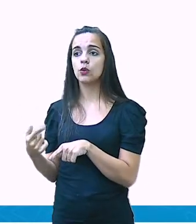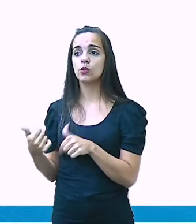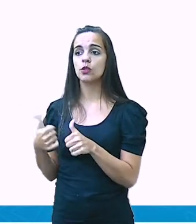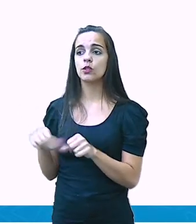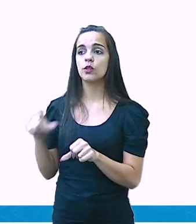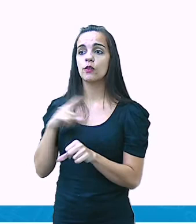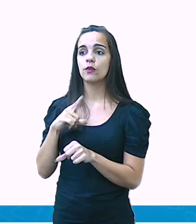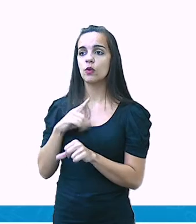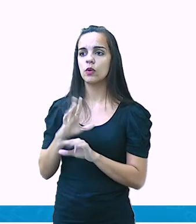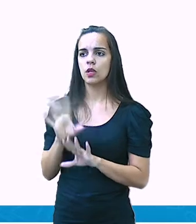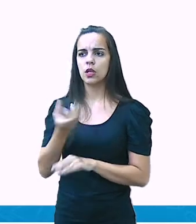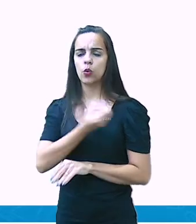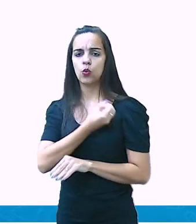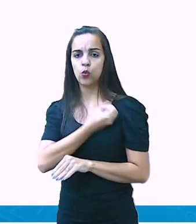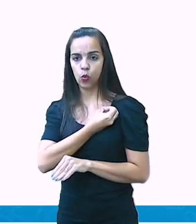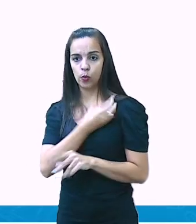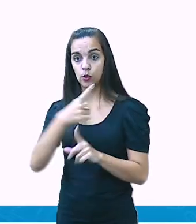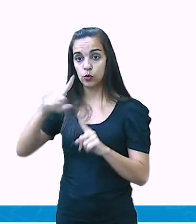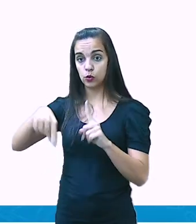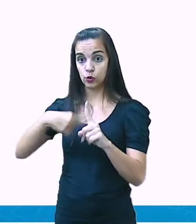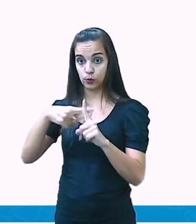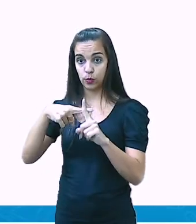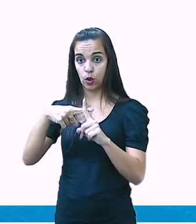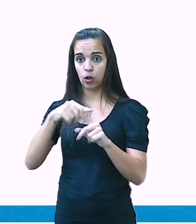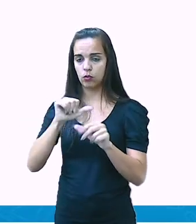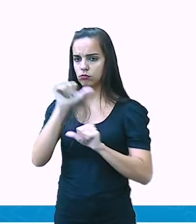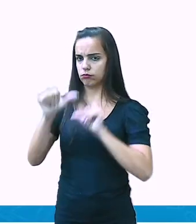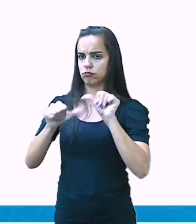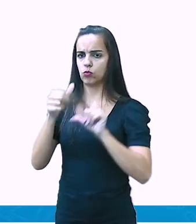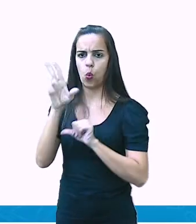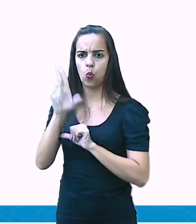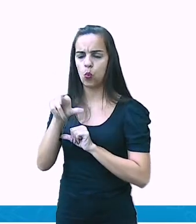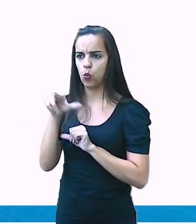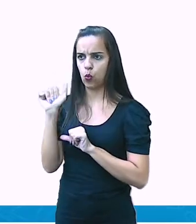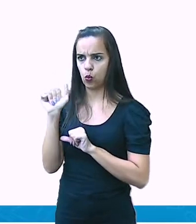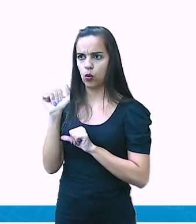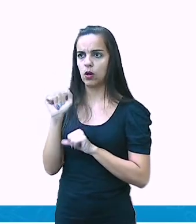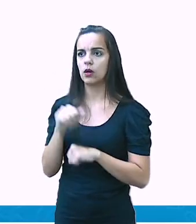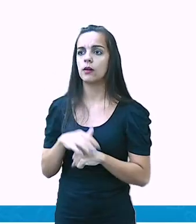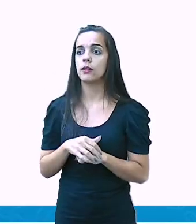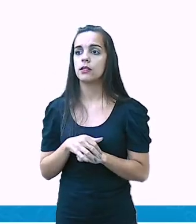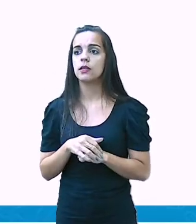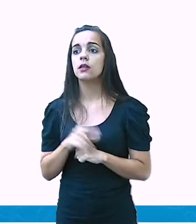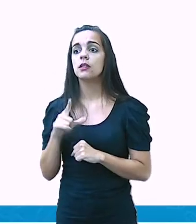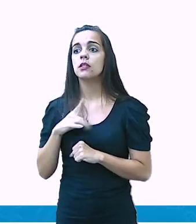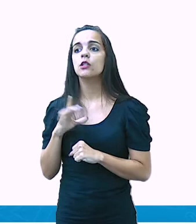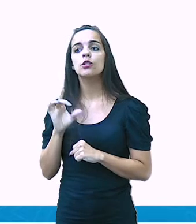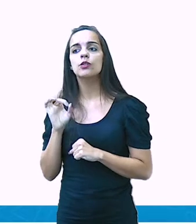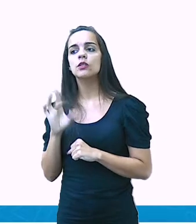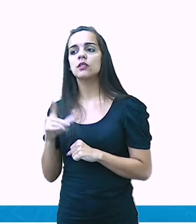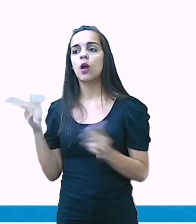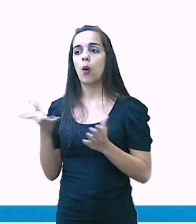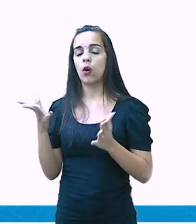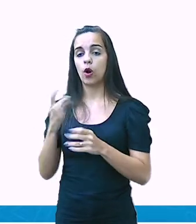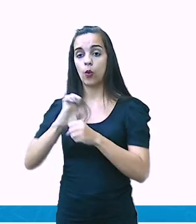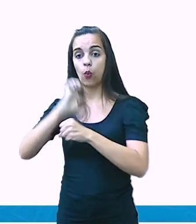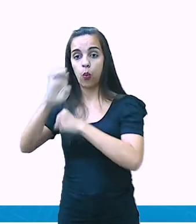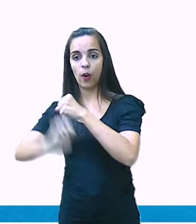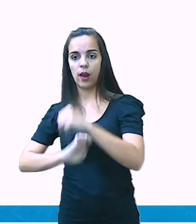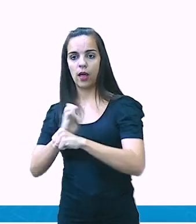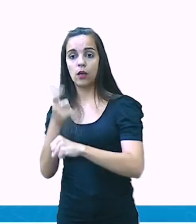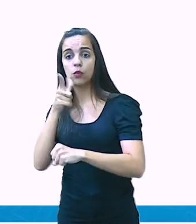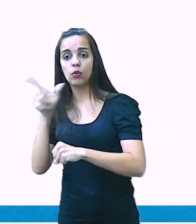de prótons não altera, 17. O número de elétrons passou a ser 18. Então,